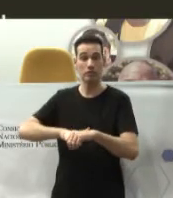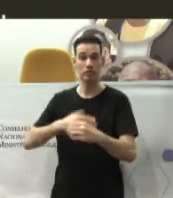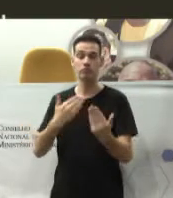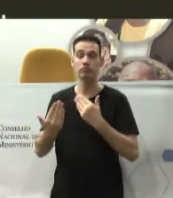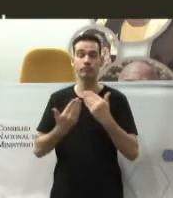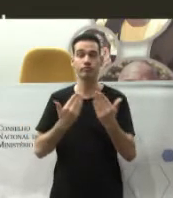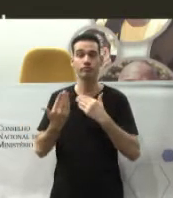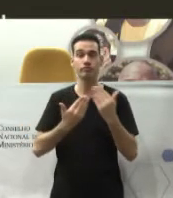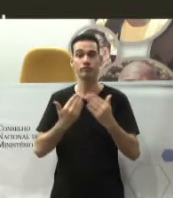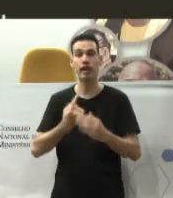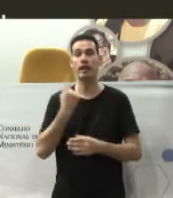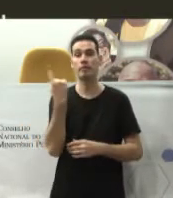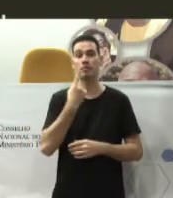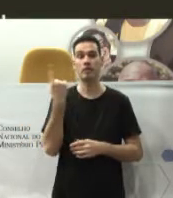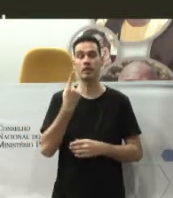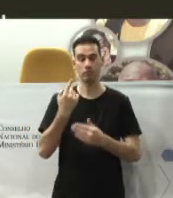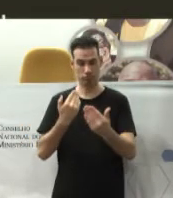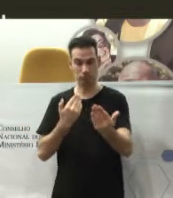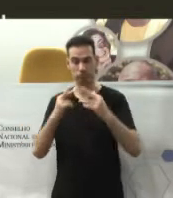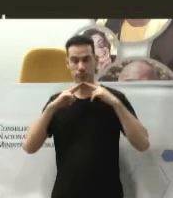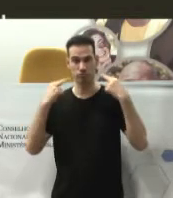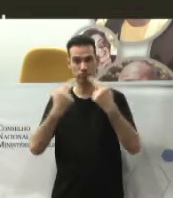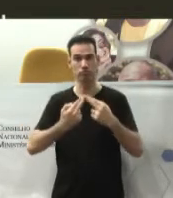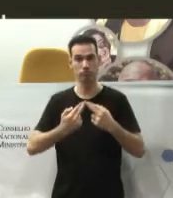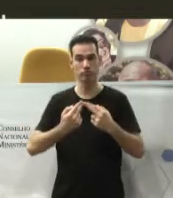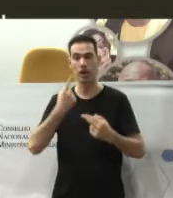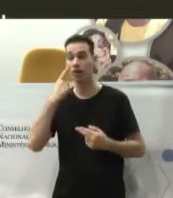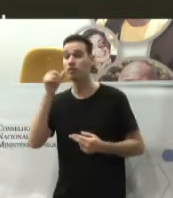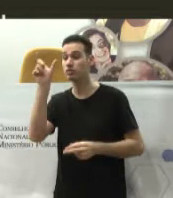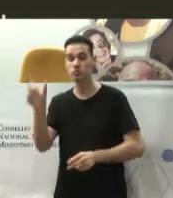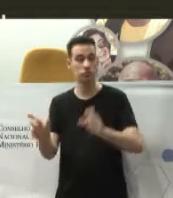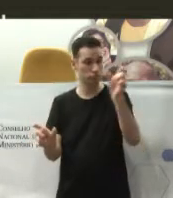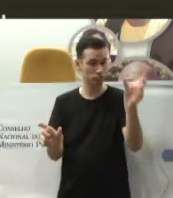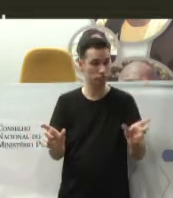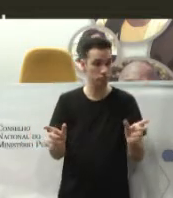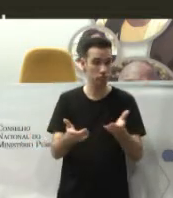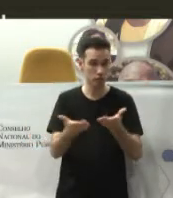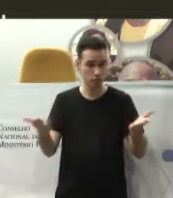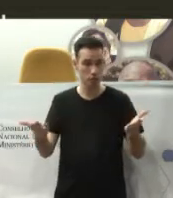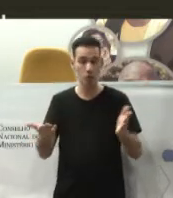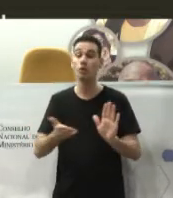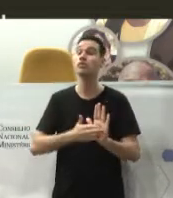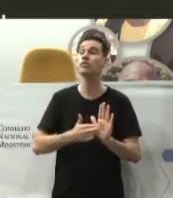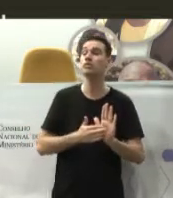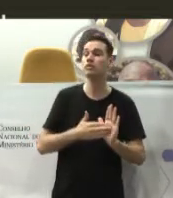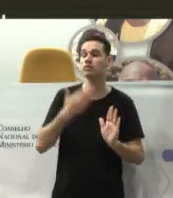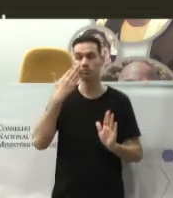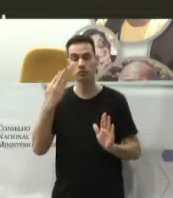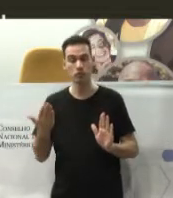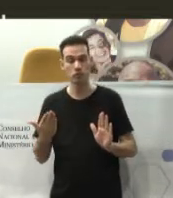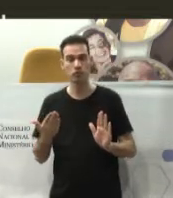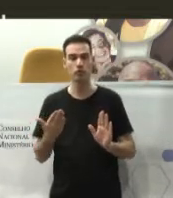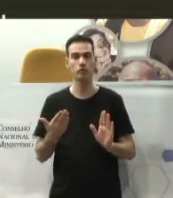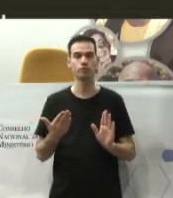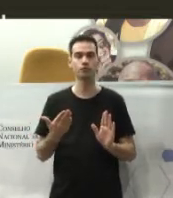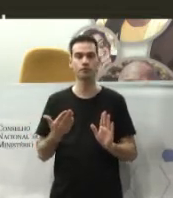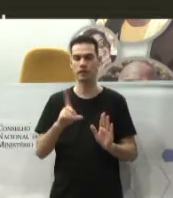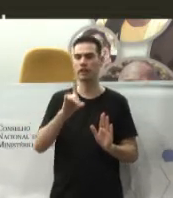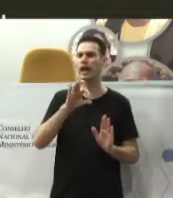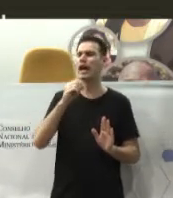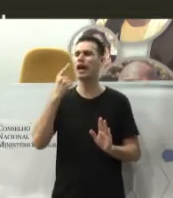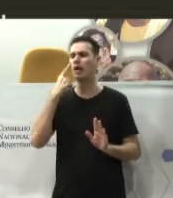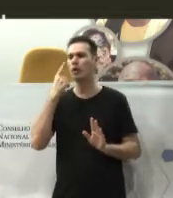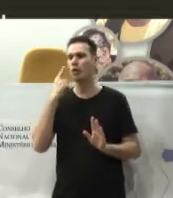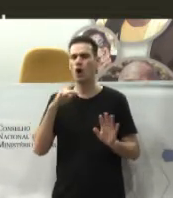Eu fiz a primeira audiência e pedi para que as partes apresentassem, inclusive, projeções, etc., e me